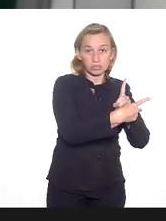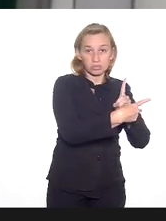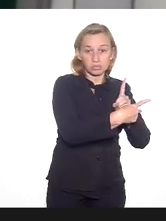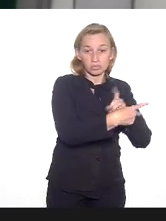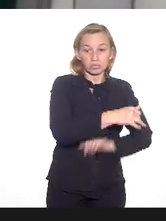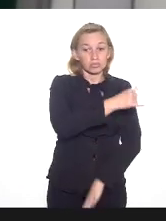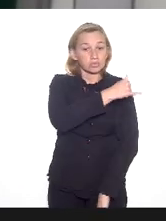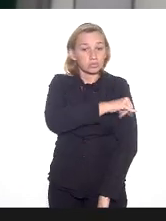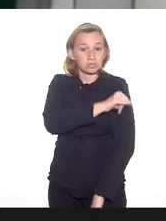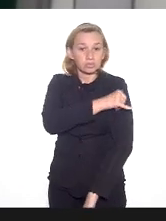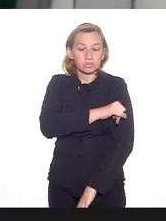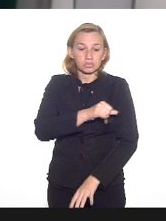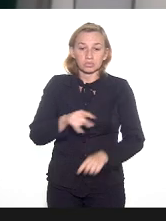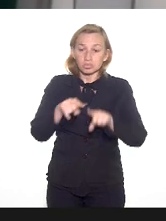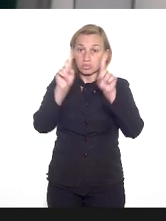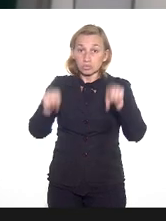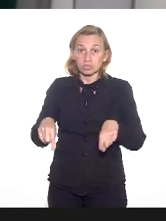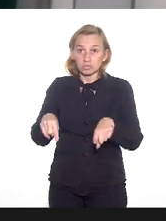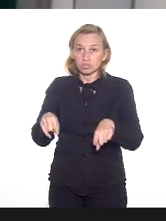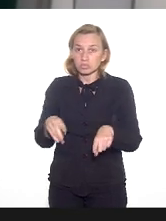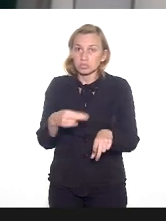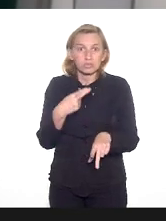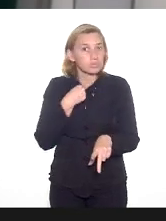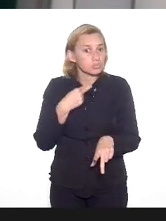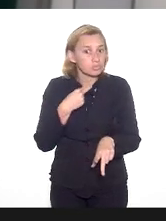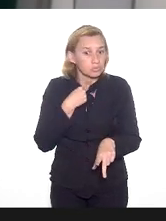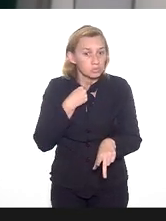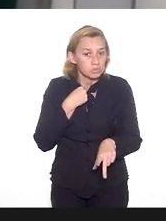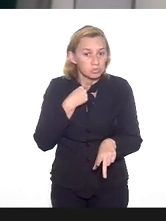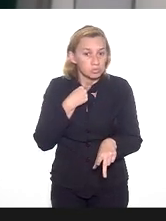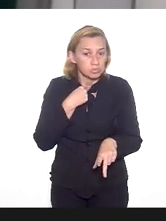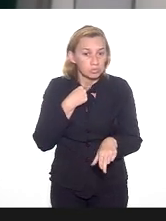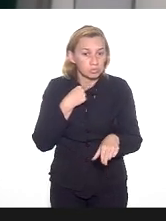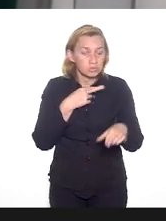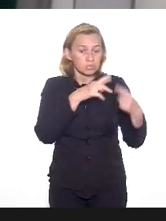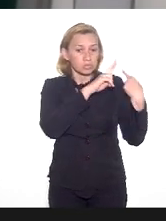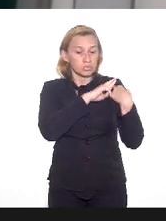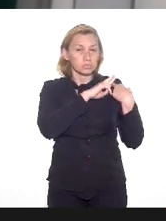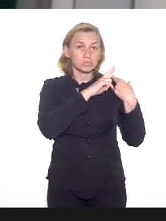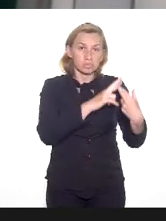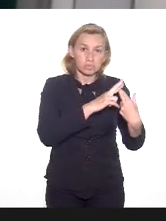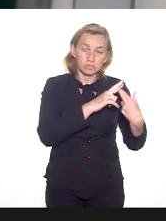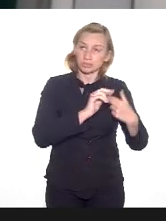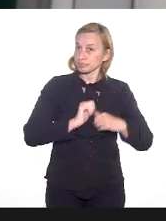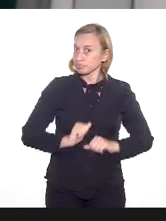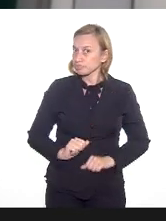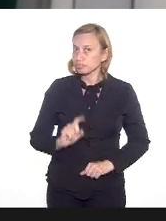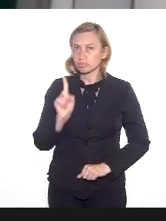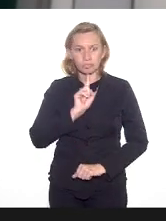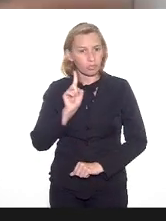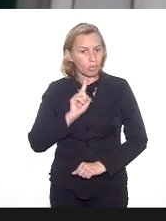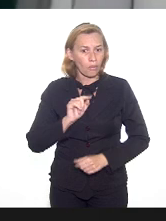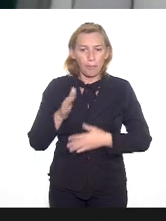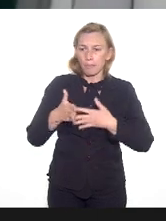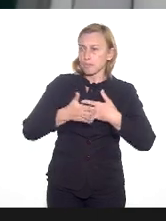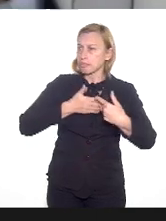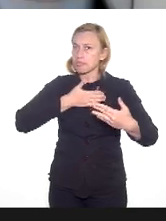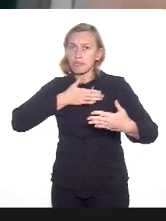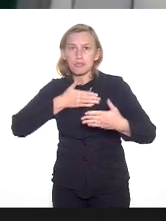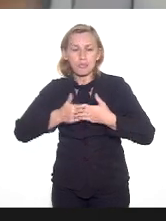os servidores não podem ser tratados como responsáveis por isso, né? Na verdade, qualquer que tenha